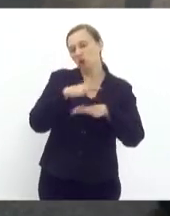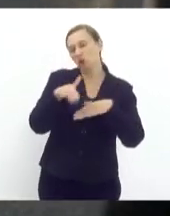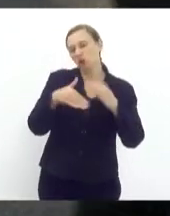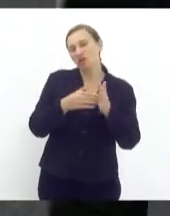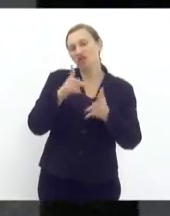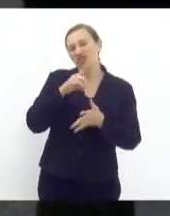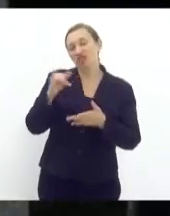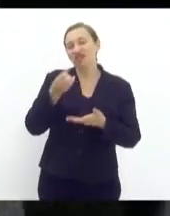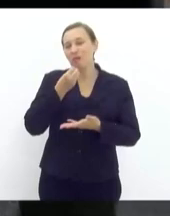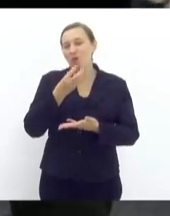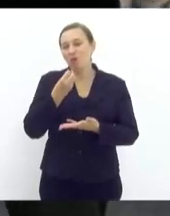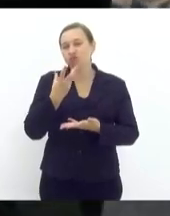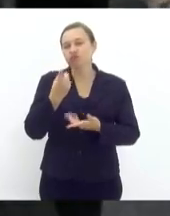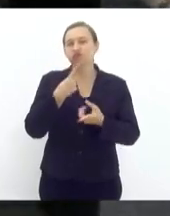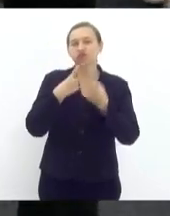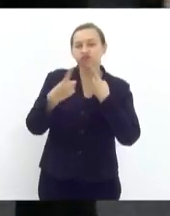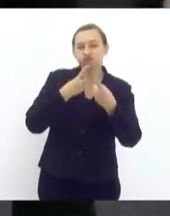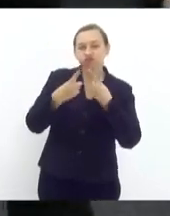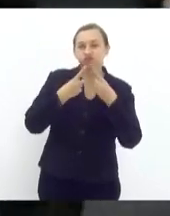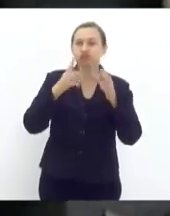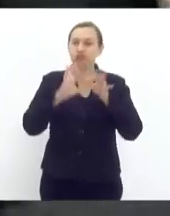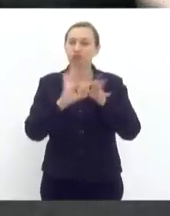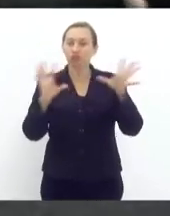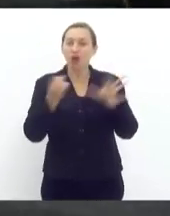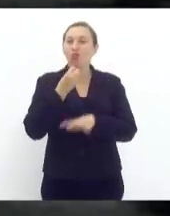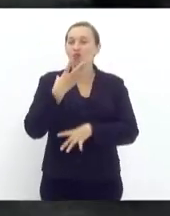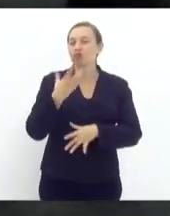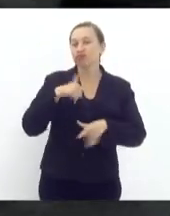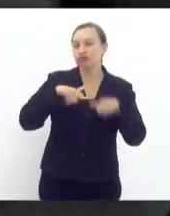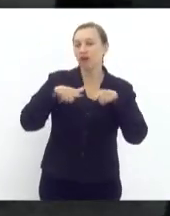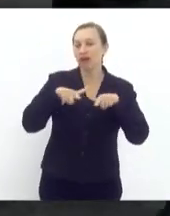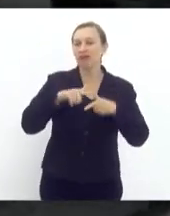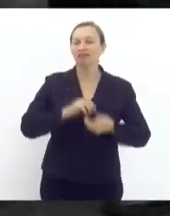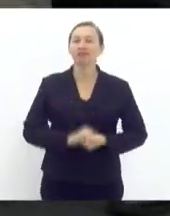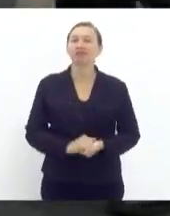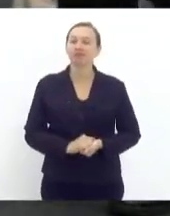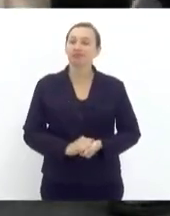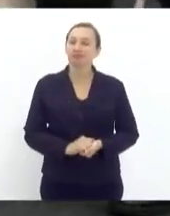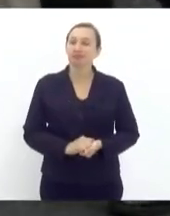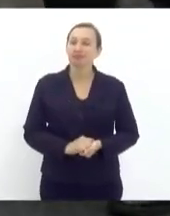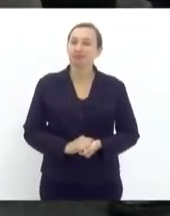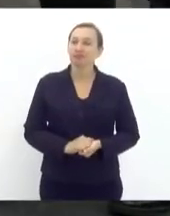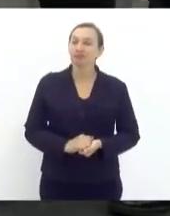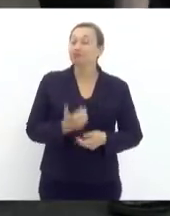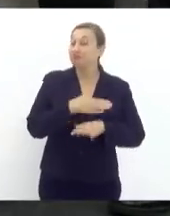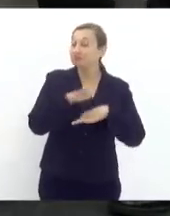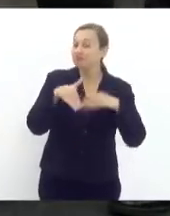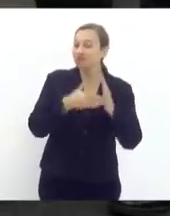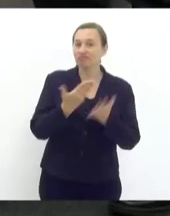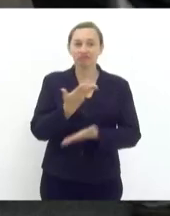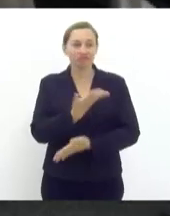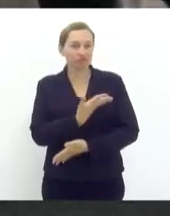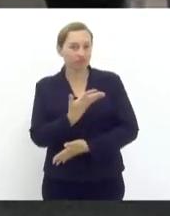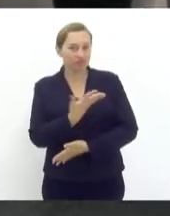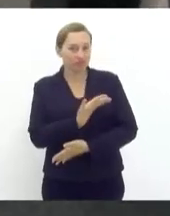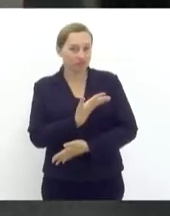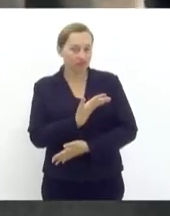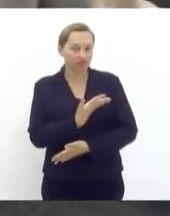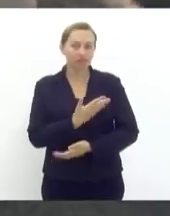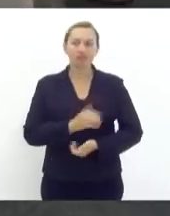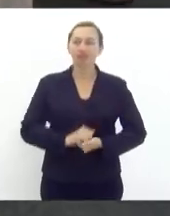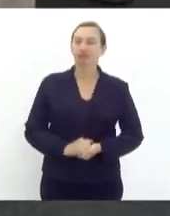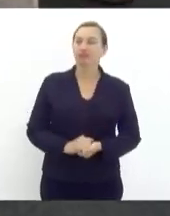né o debate democrático é sempre um bom exercício e como todos os colegas as minhas